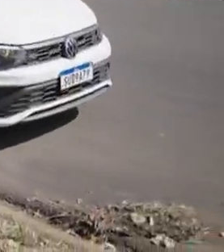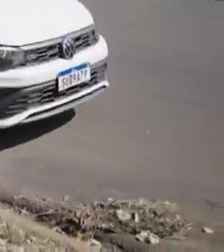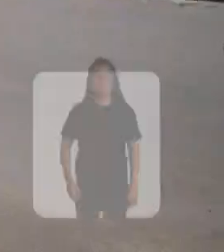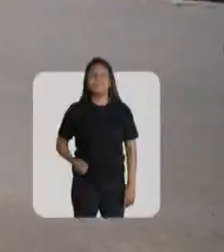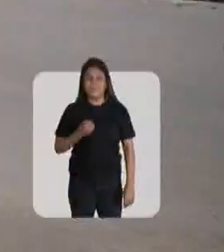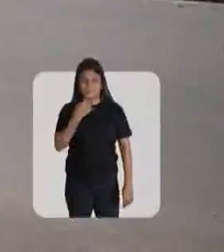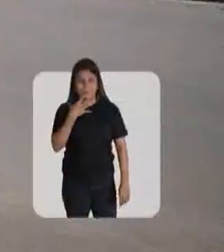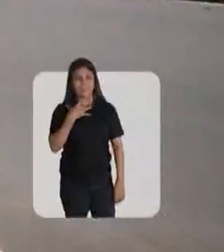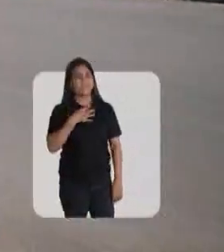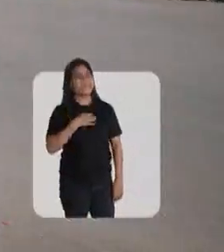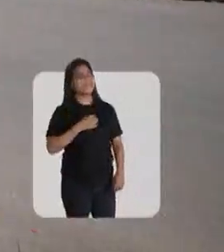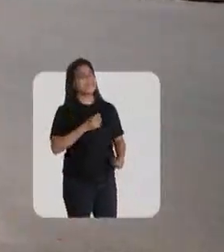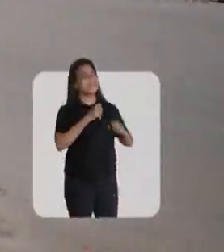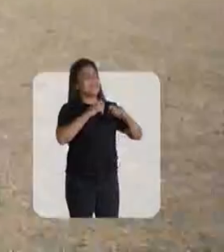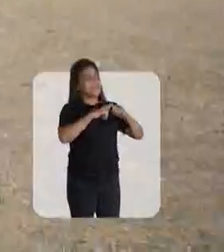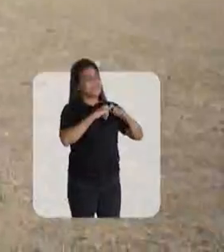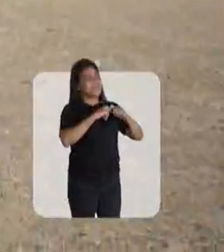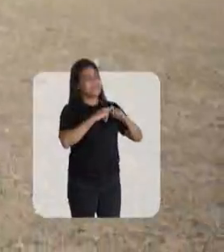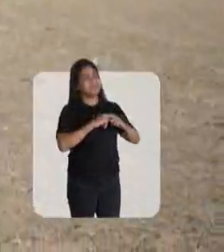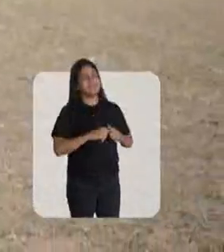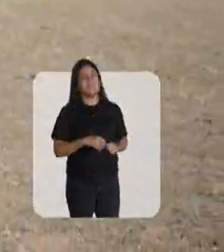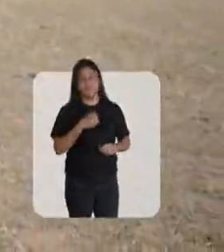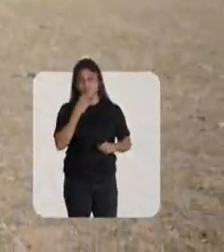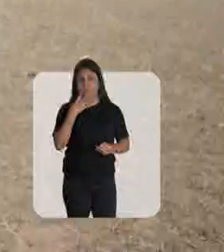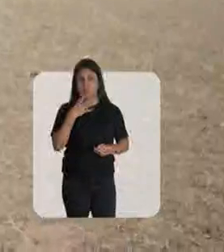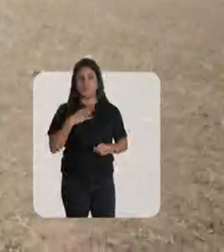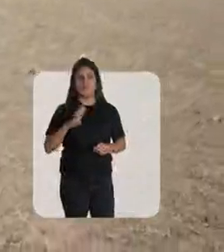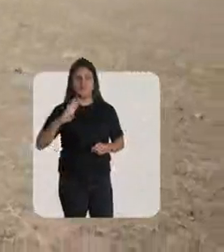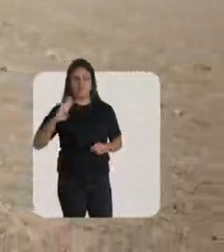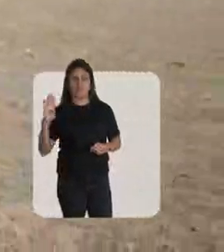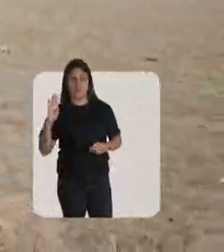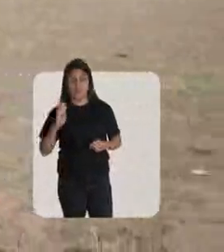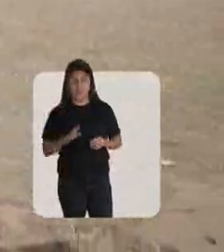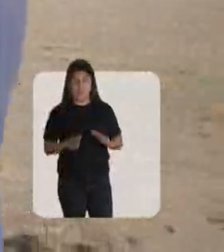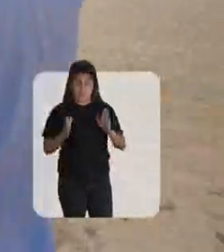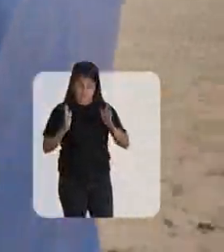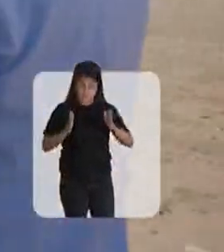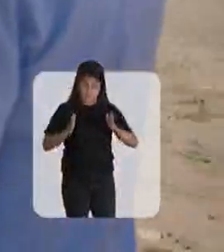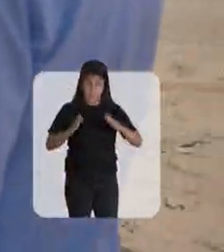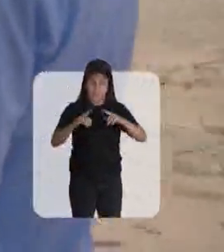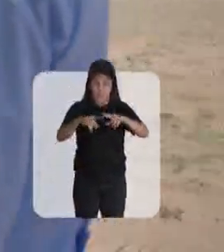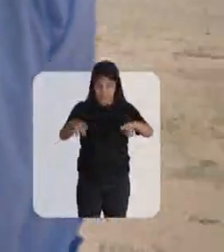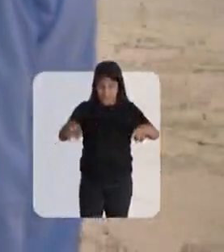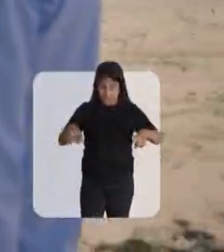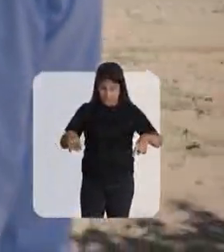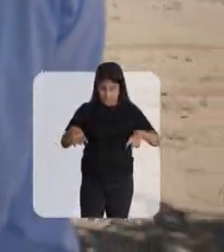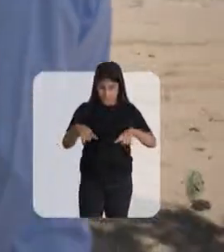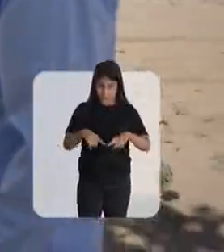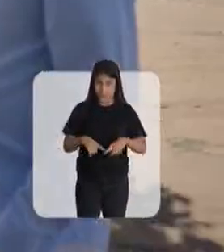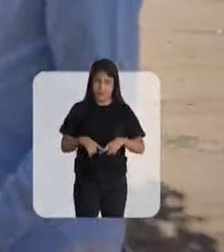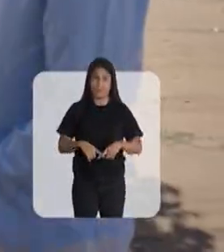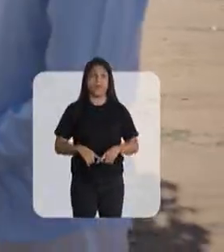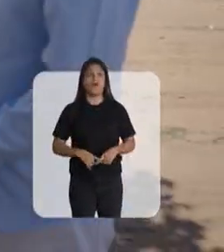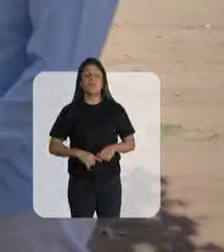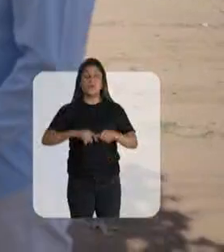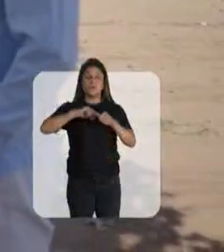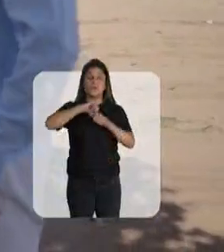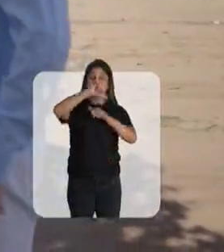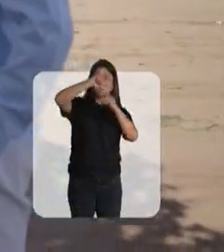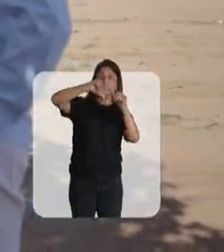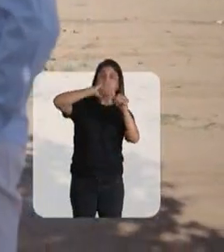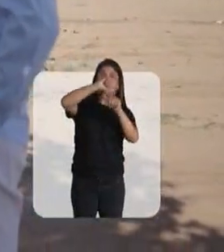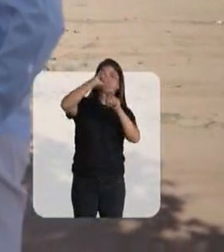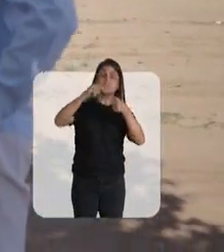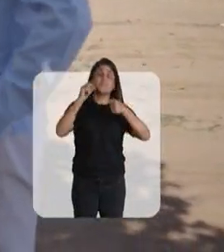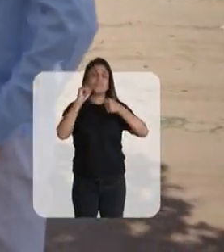obra Tudo bom salatino beleza estamos aqui n grande conquista pra nossa cidade é nesse local